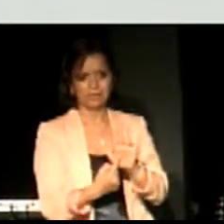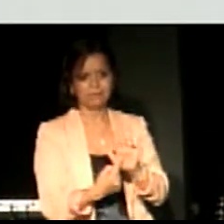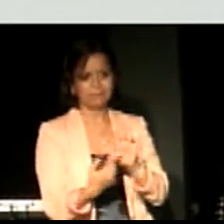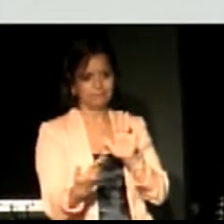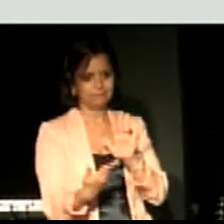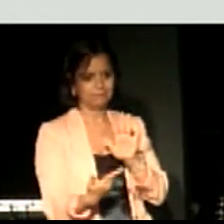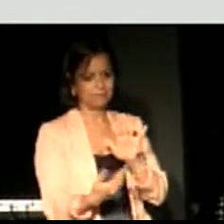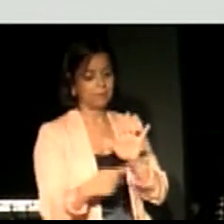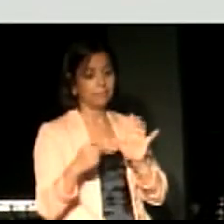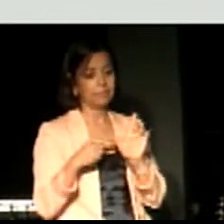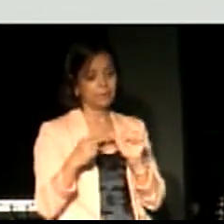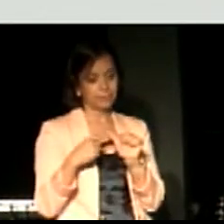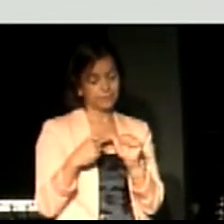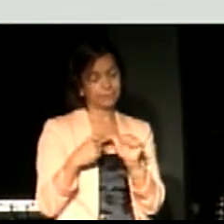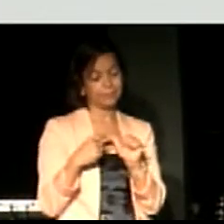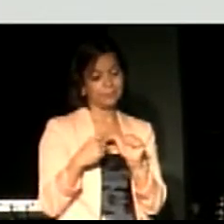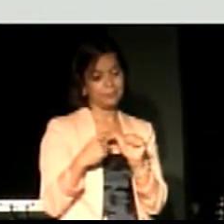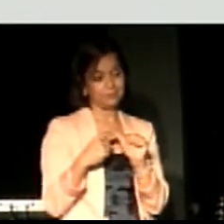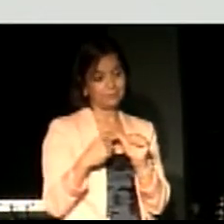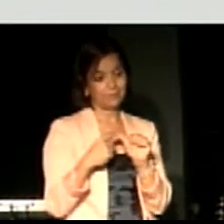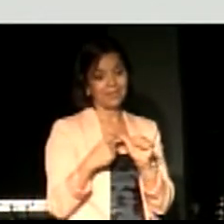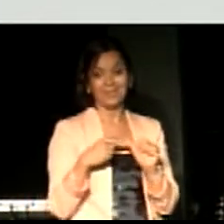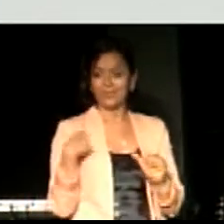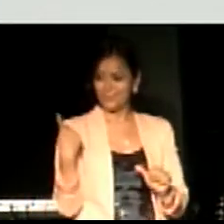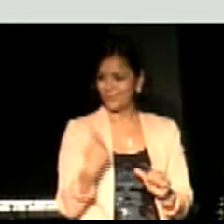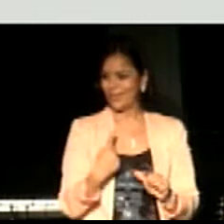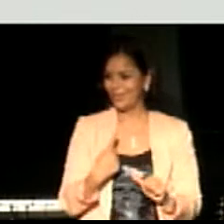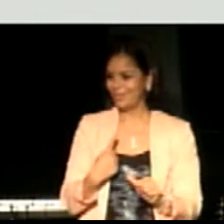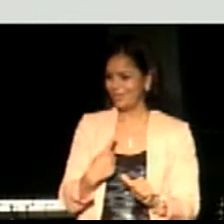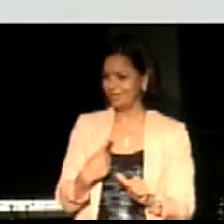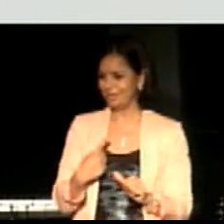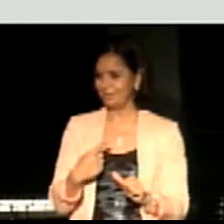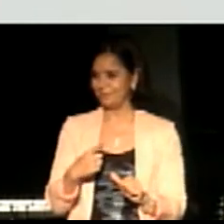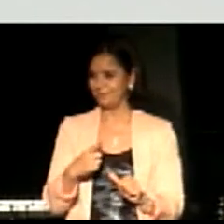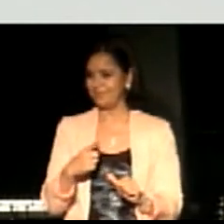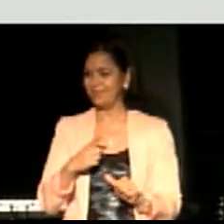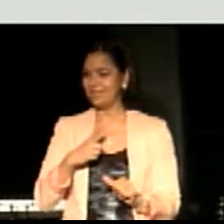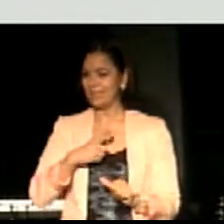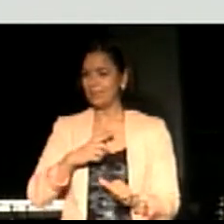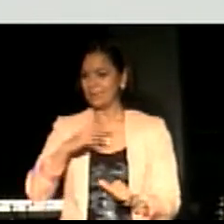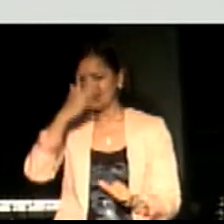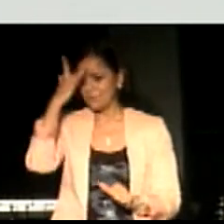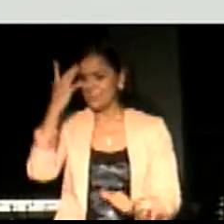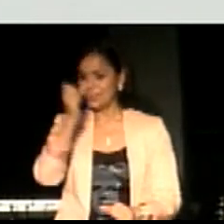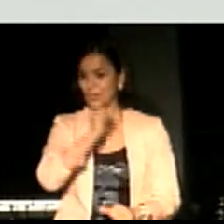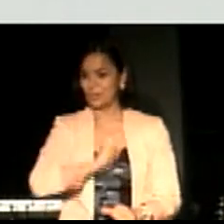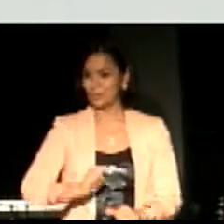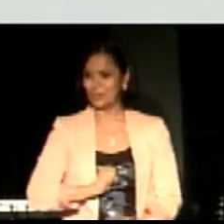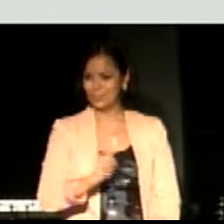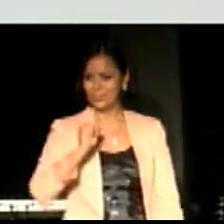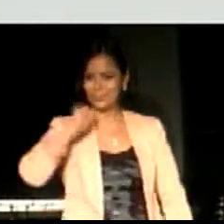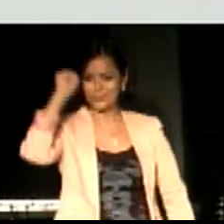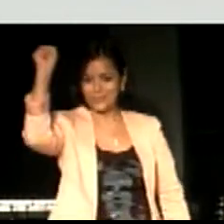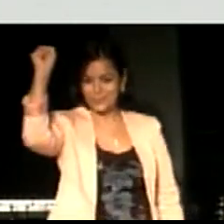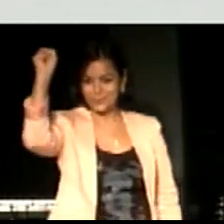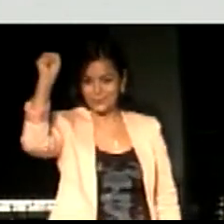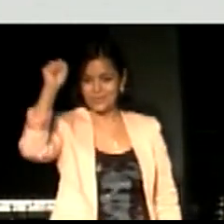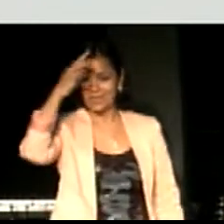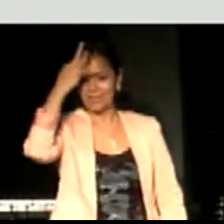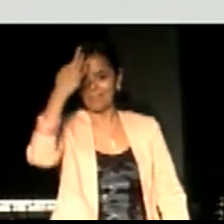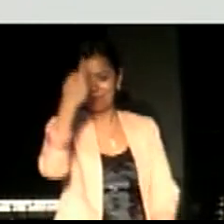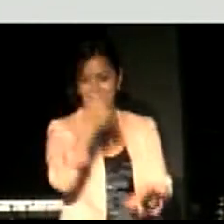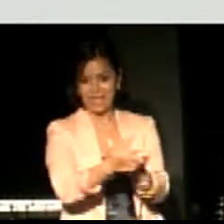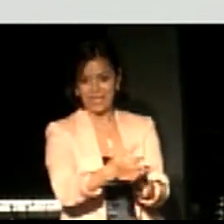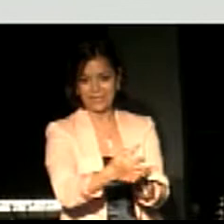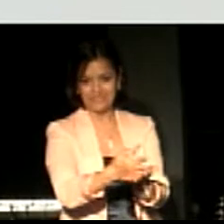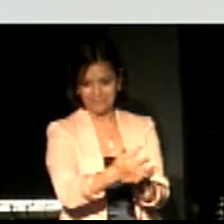a vocês. Em primeiro lugar, nós temos os nossos heróis da Bíblia. Nós temos os heróis da fé.